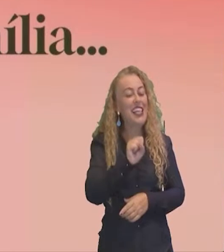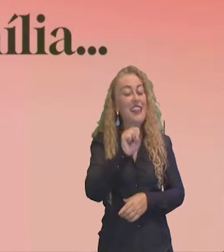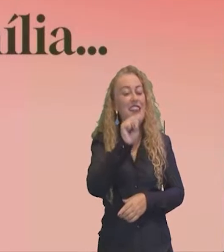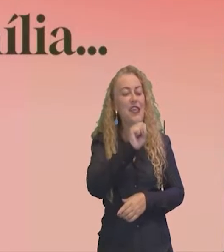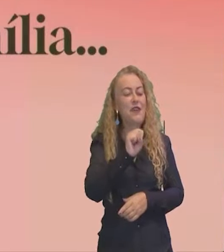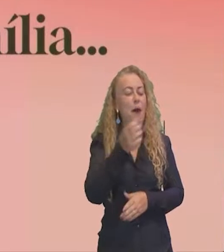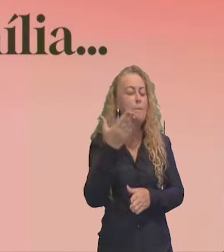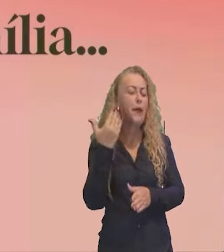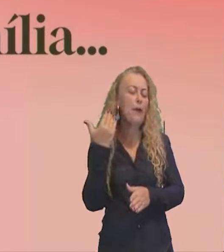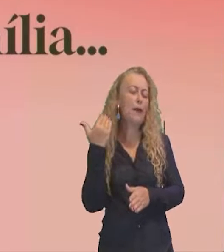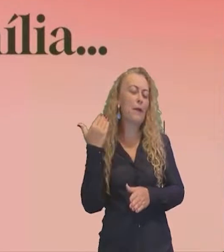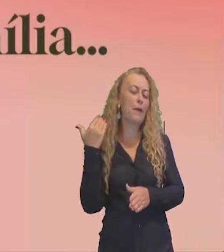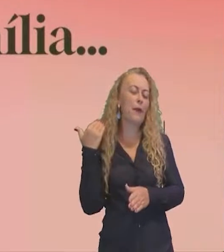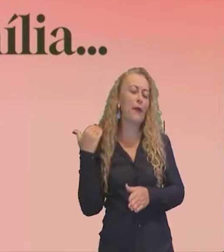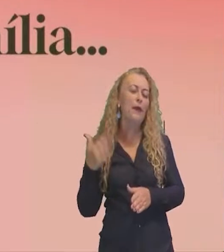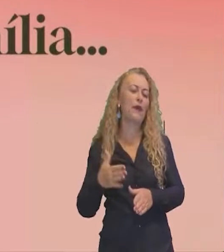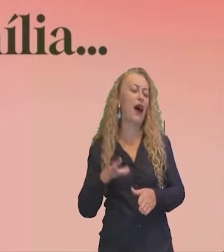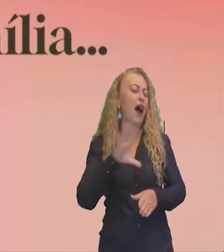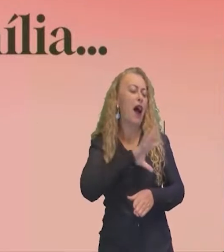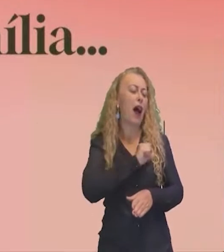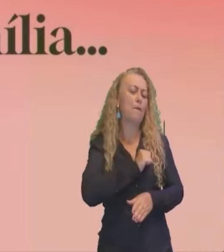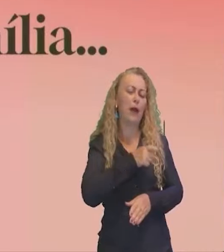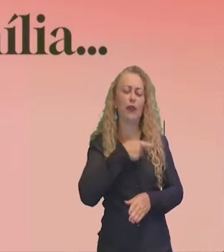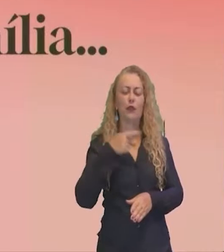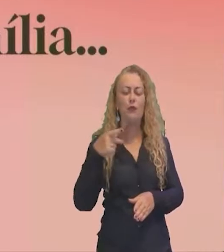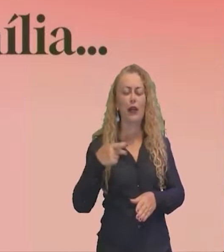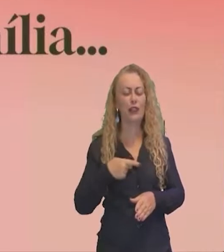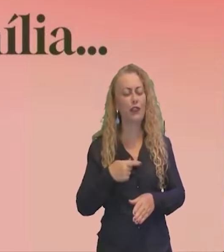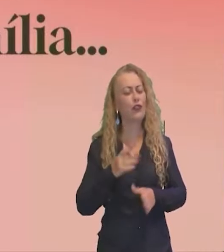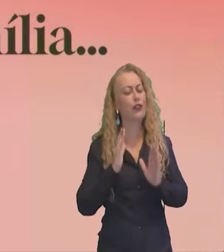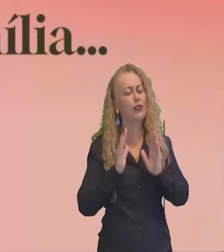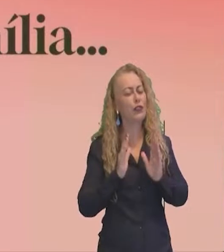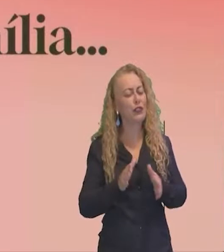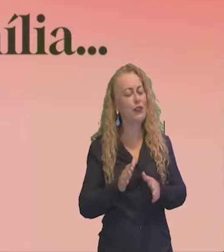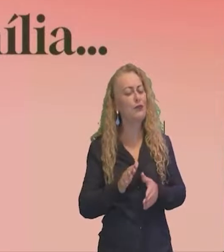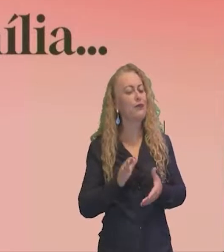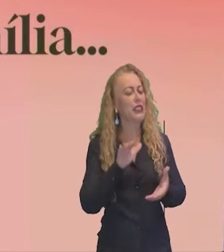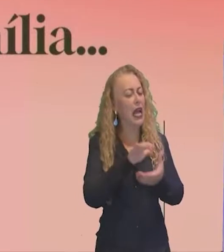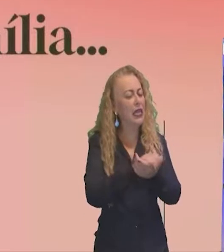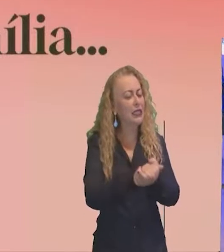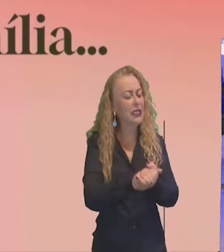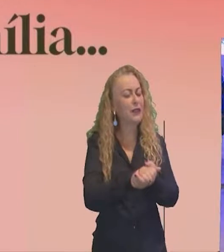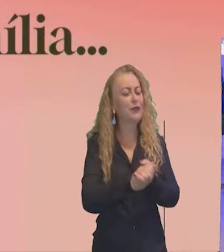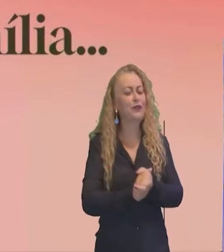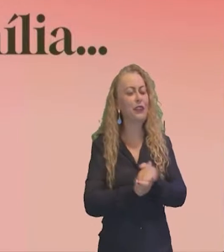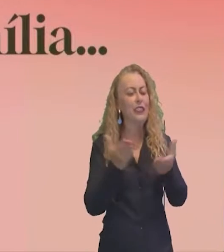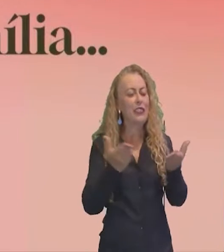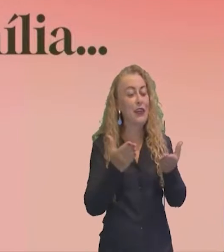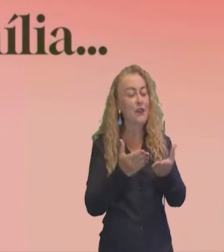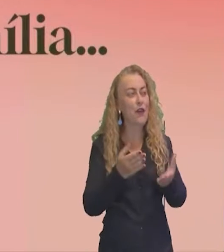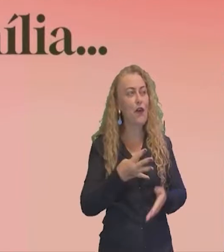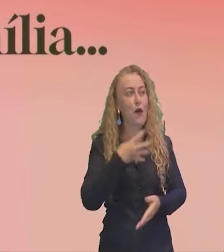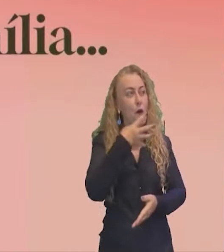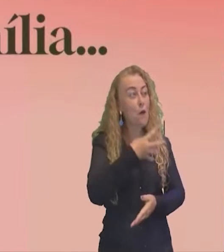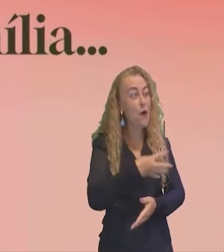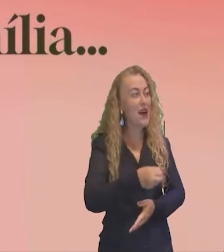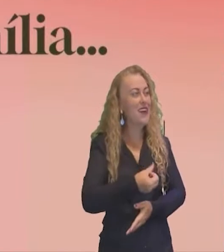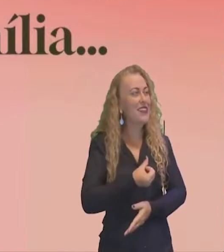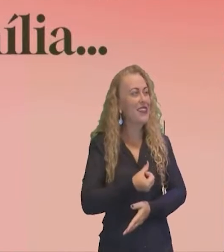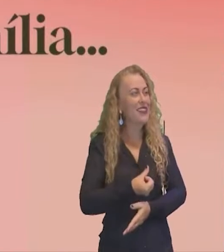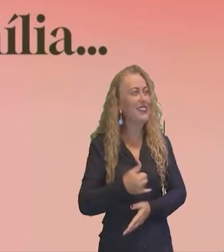saudoso e querido pastor José dos Reis Pereira. E nós estávamos casando lá, e agora com 46 anos